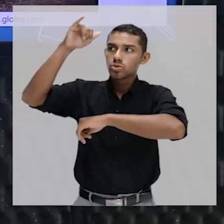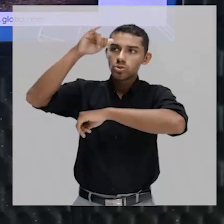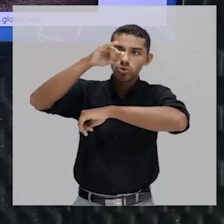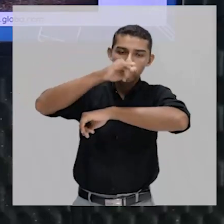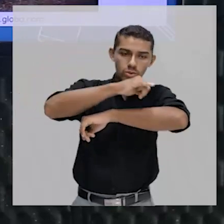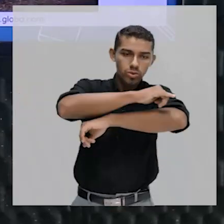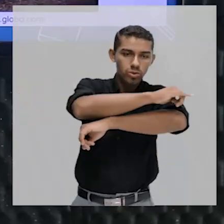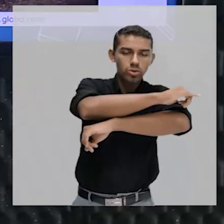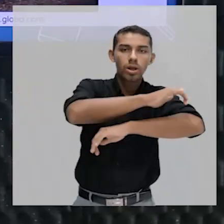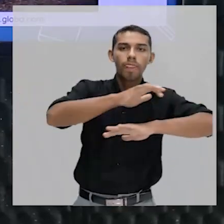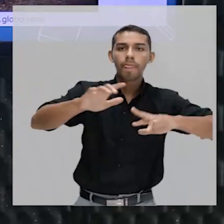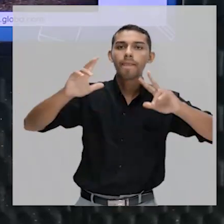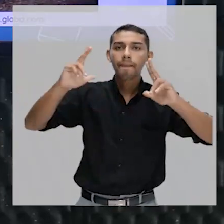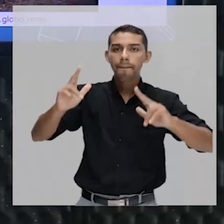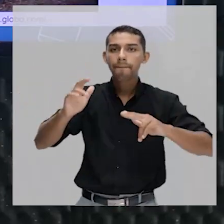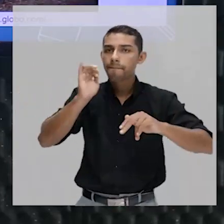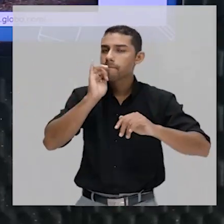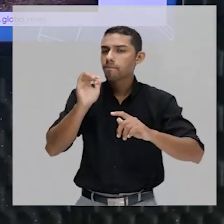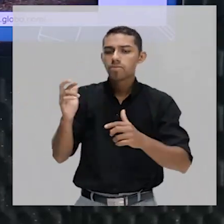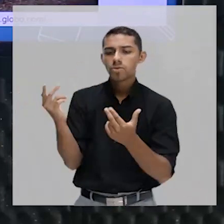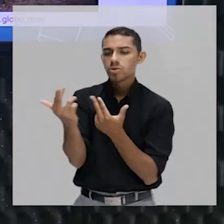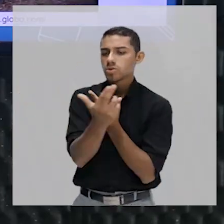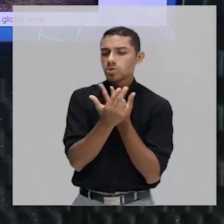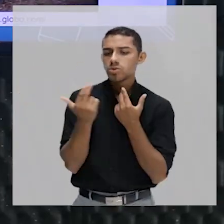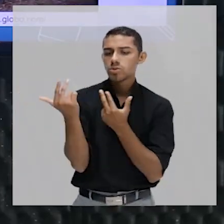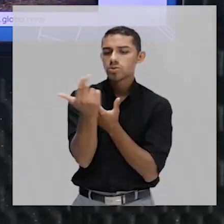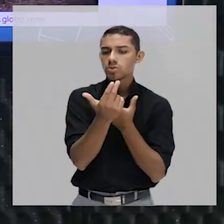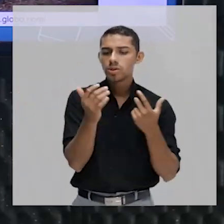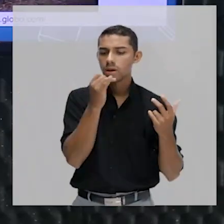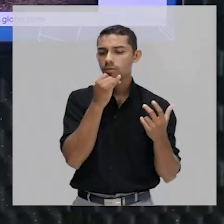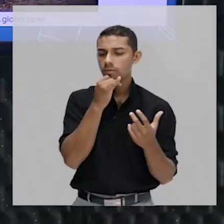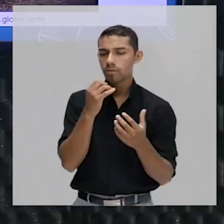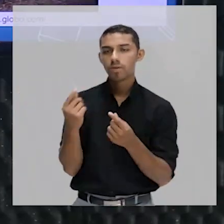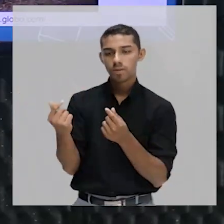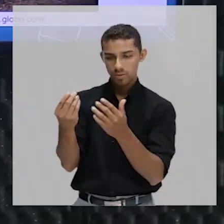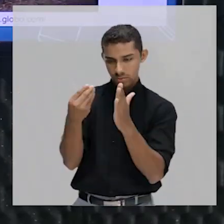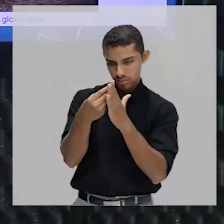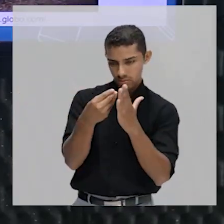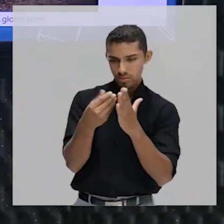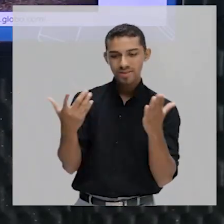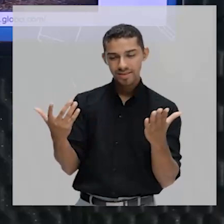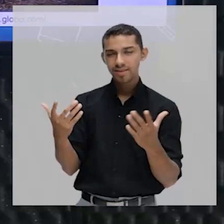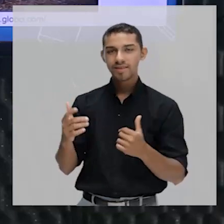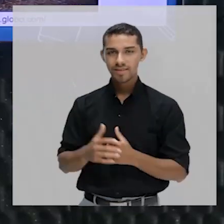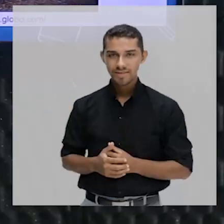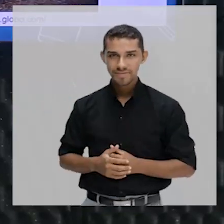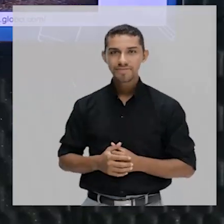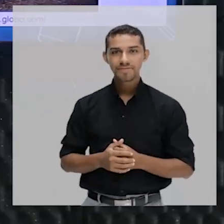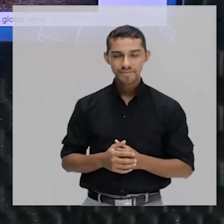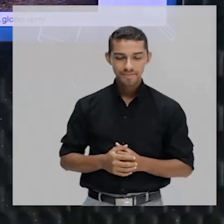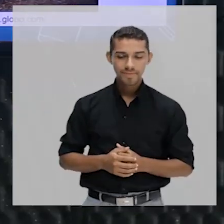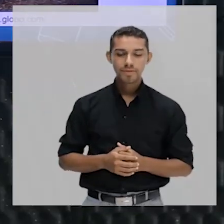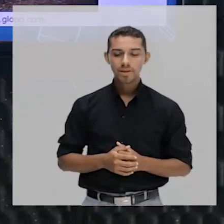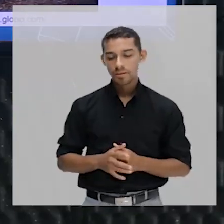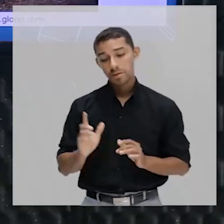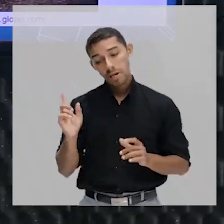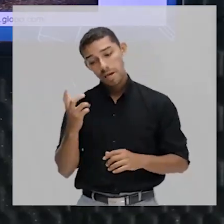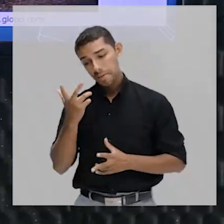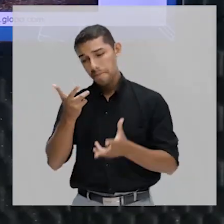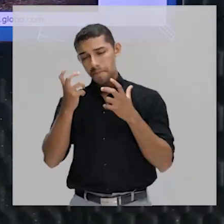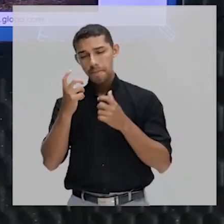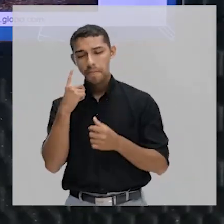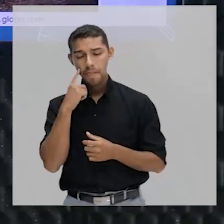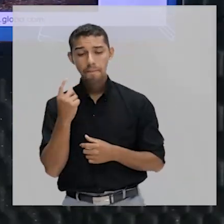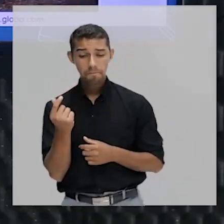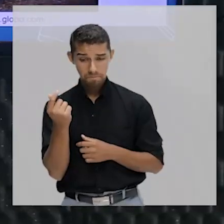exemplo, também têm essa configuração. Parece que é tudo igual, né? Inclusive no preço das coisas, né? Então a gente percebe essa ideia de não lugar.